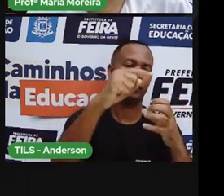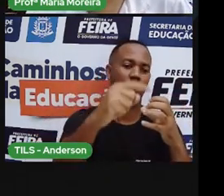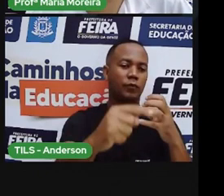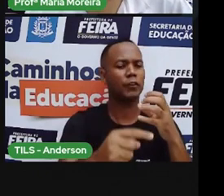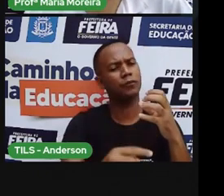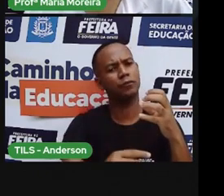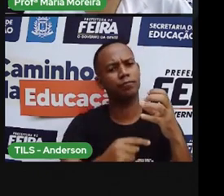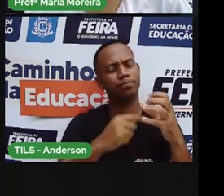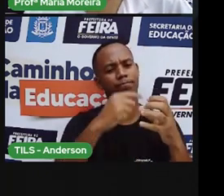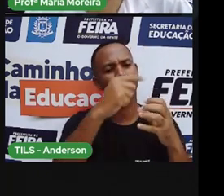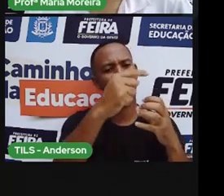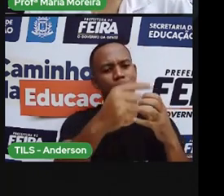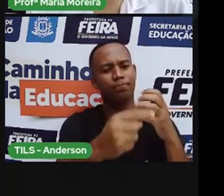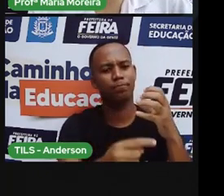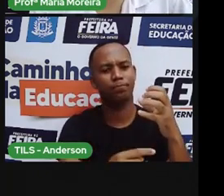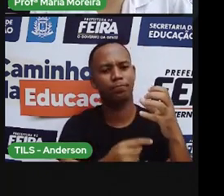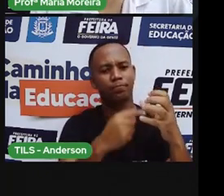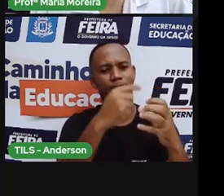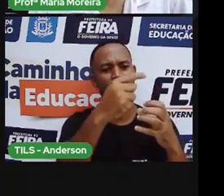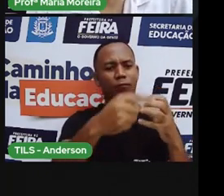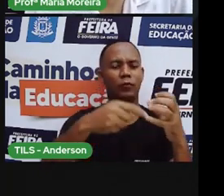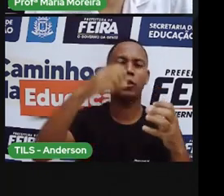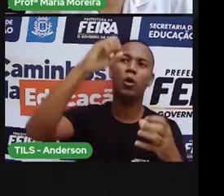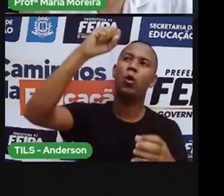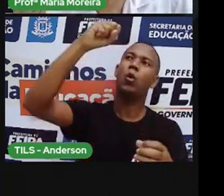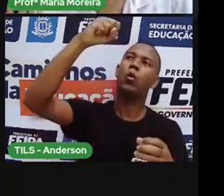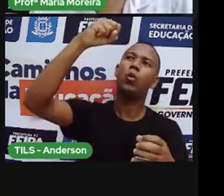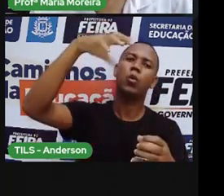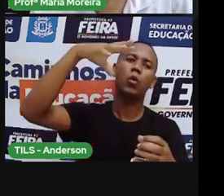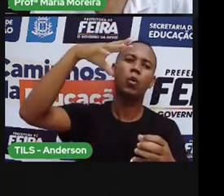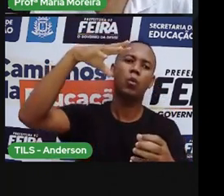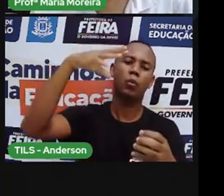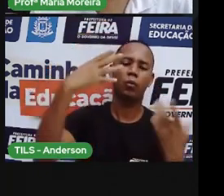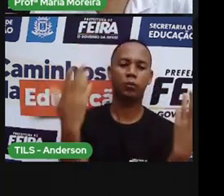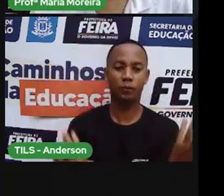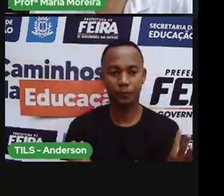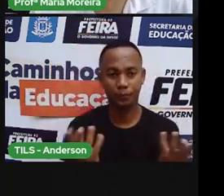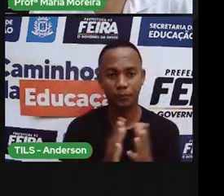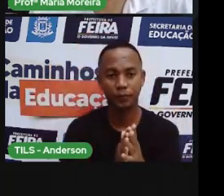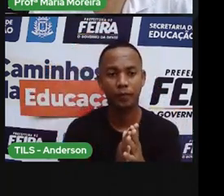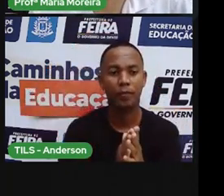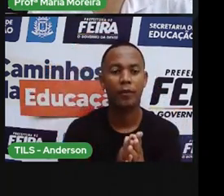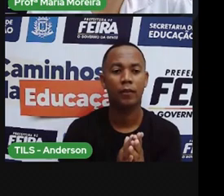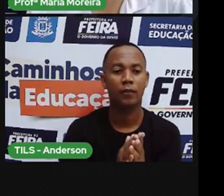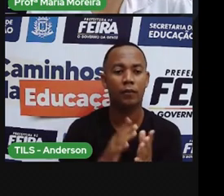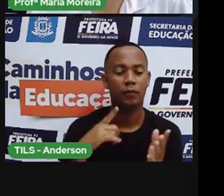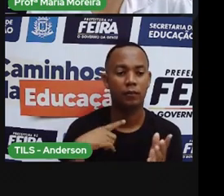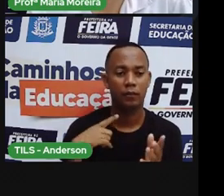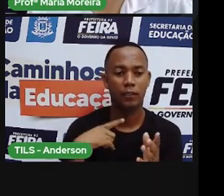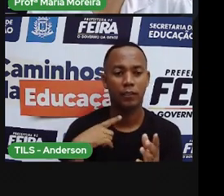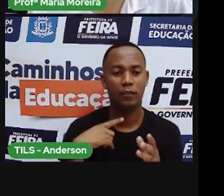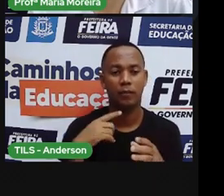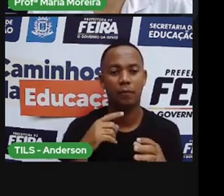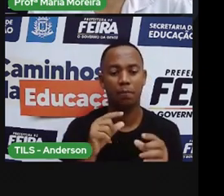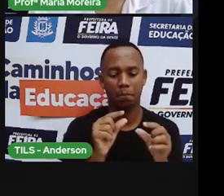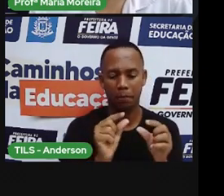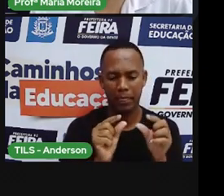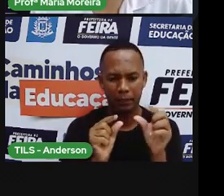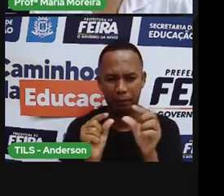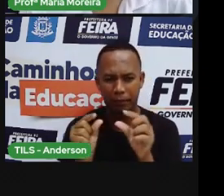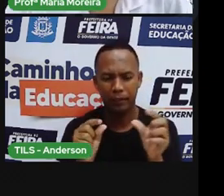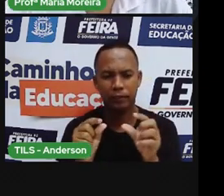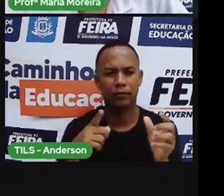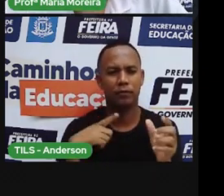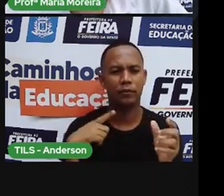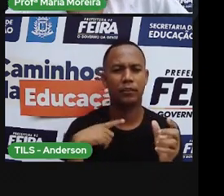astro, no torno de que astro? Do Sol. Uma dessas, né, desses pedaços, eu vou dando origem aqui ao planeta